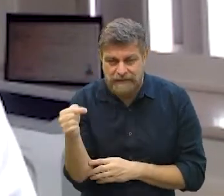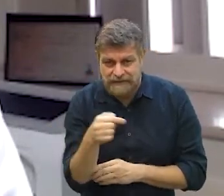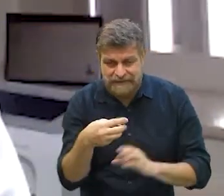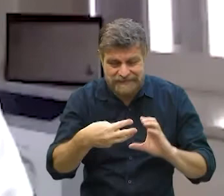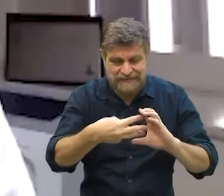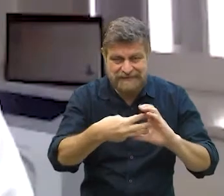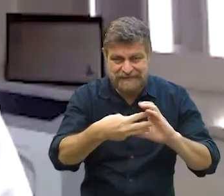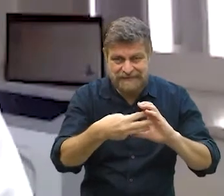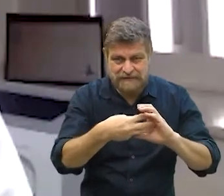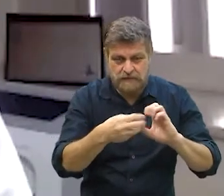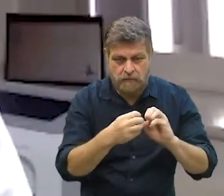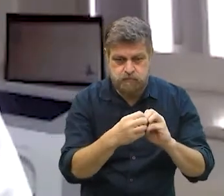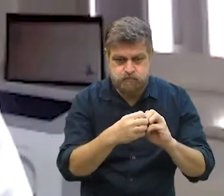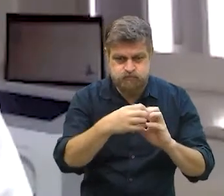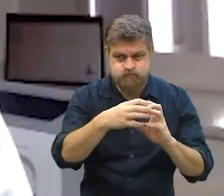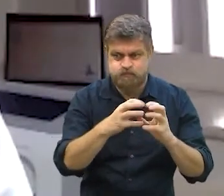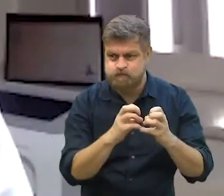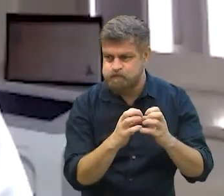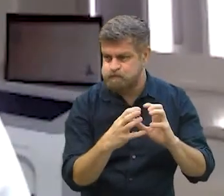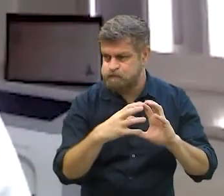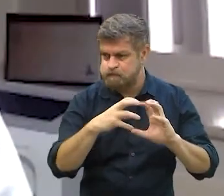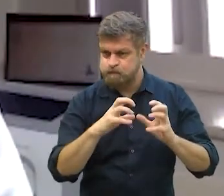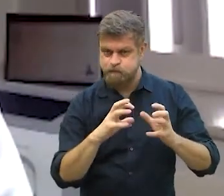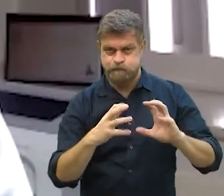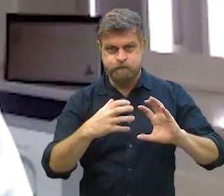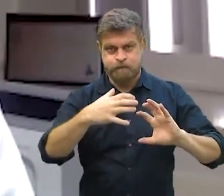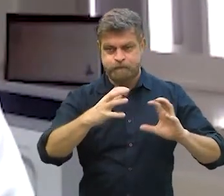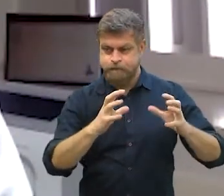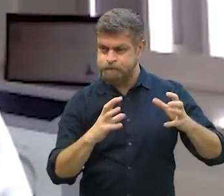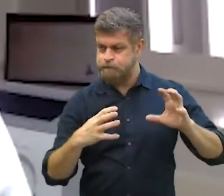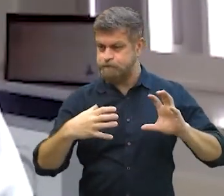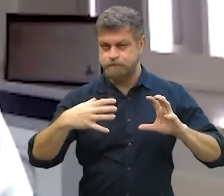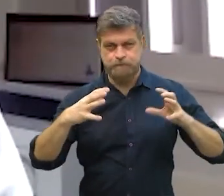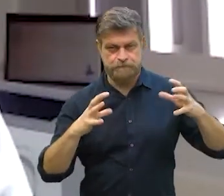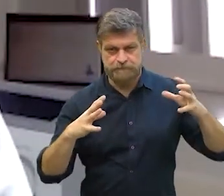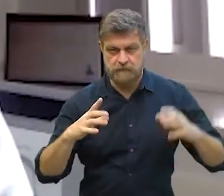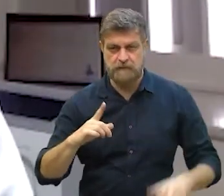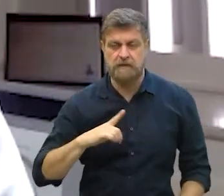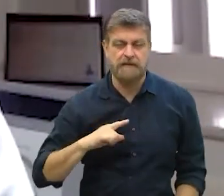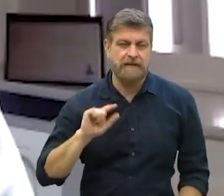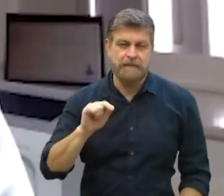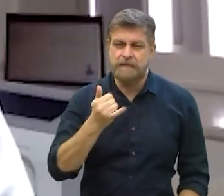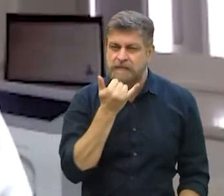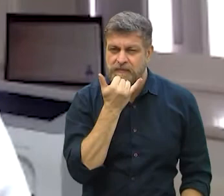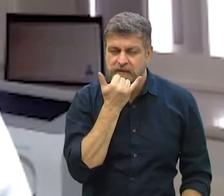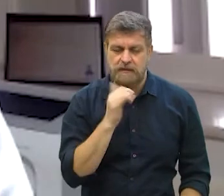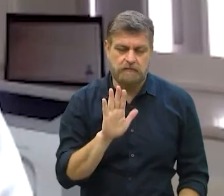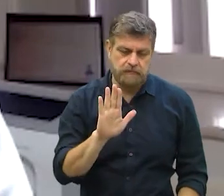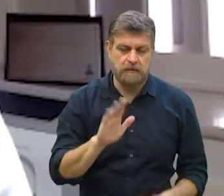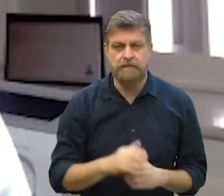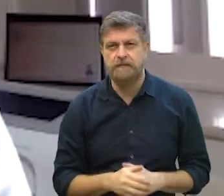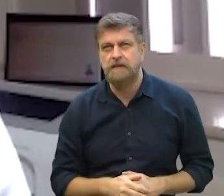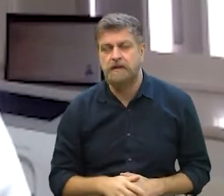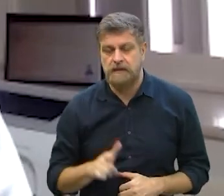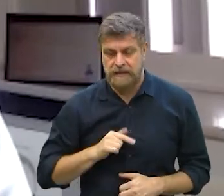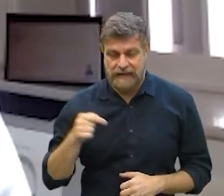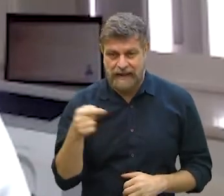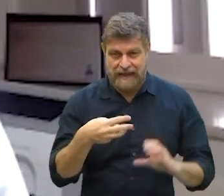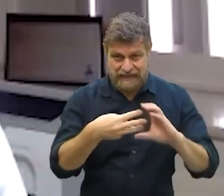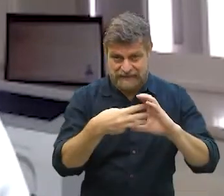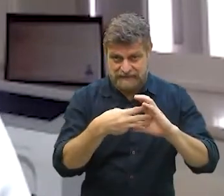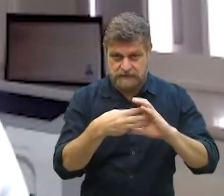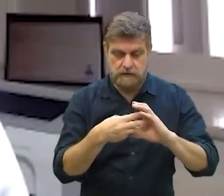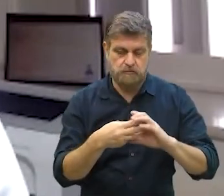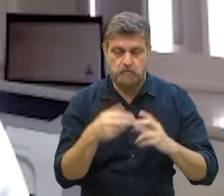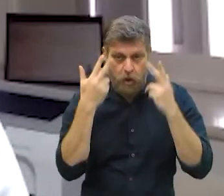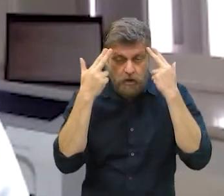que começam a se replicar de forma anômala. Então, às vezes, algum fator aconteceu naquela célula que era para